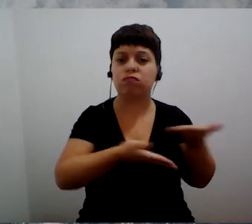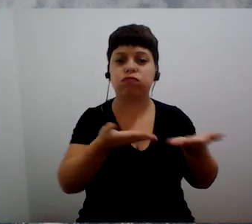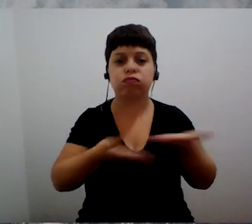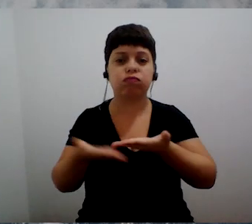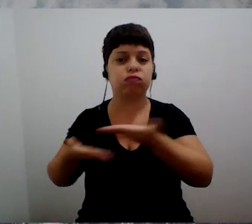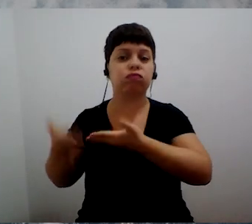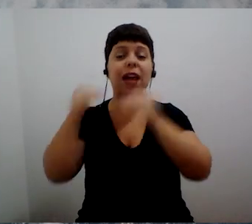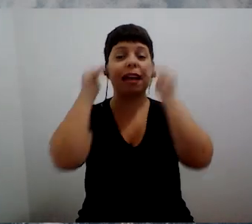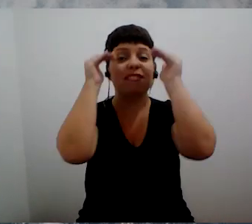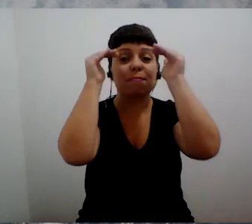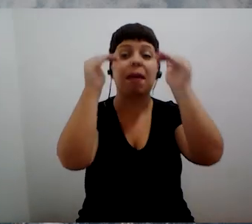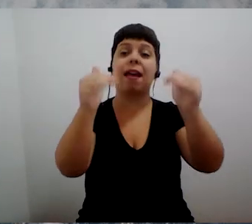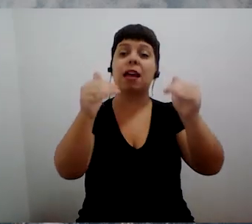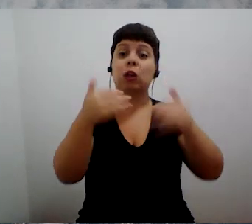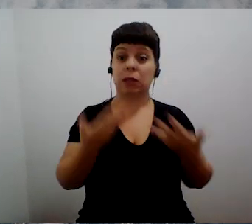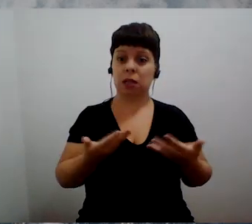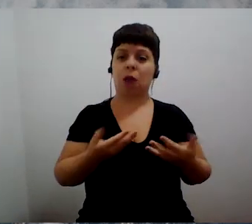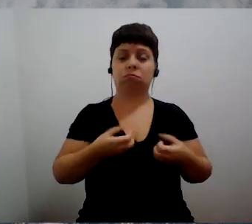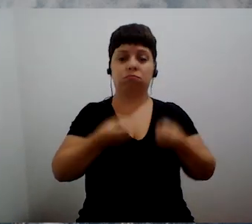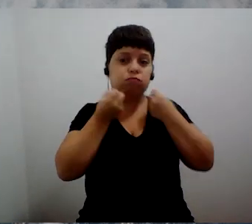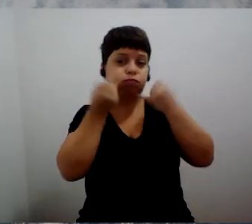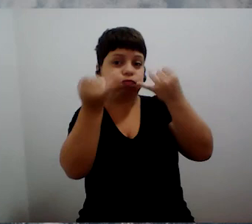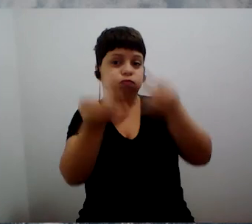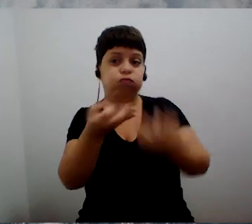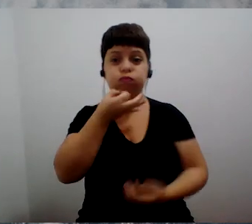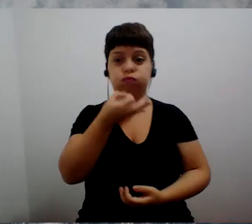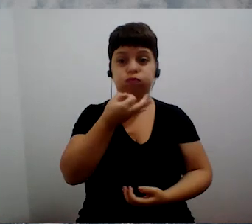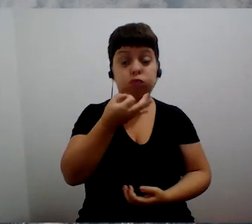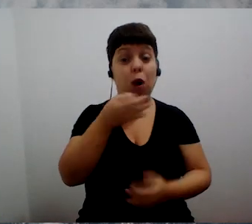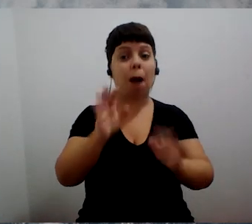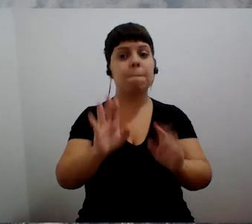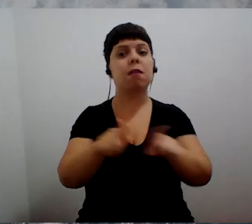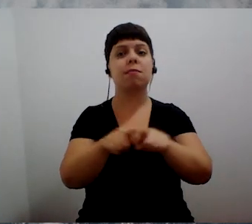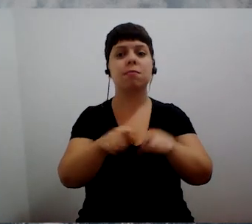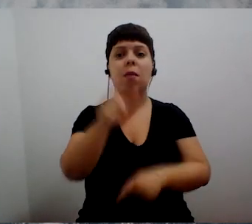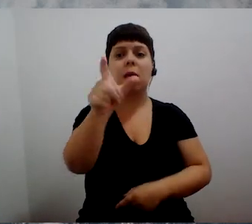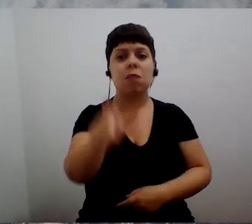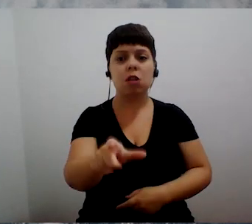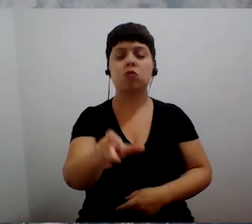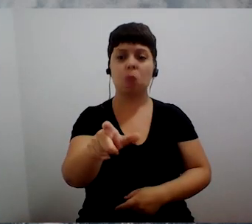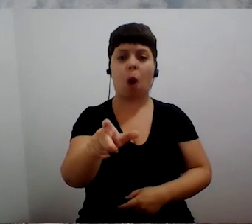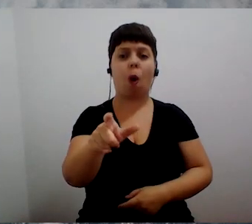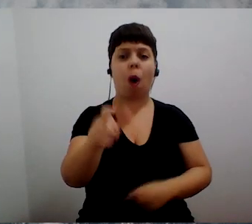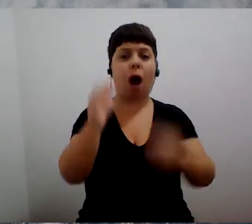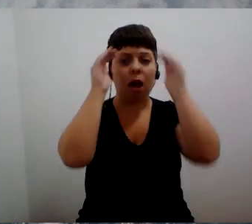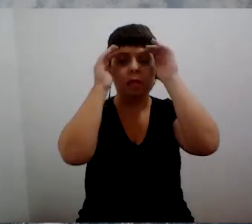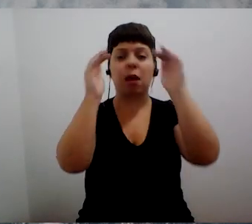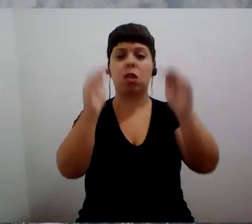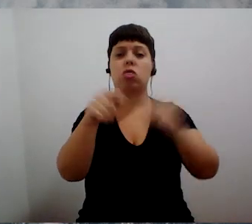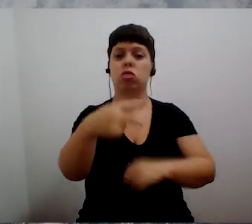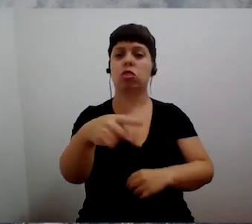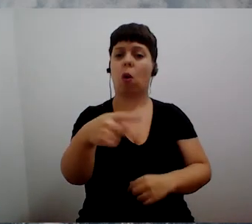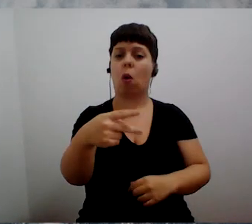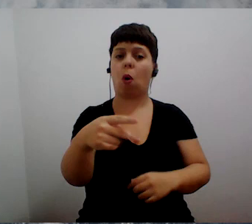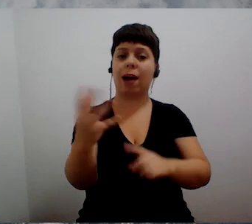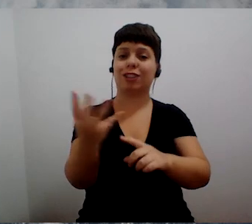de colaboração, de respeito, que a gente conseguiu passar a nossa visão ao mesmo tempo, sem comprometer a visão da